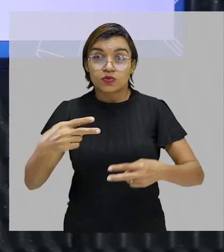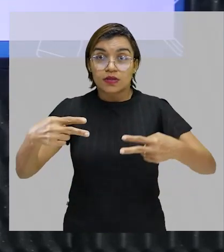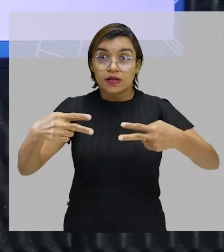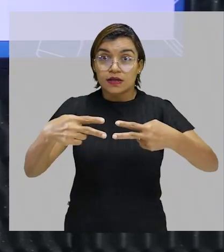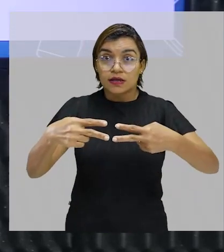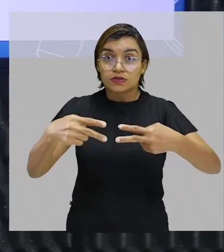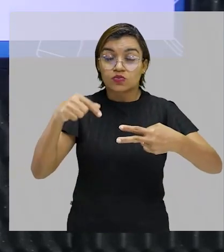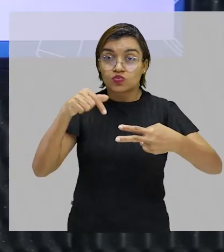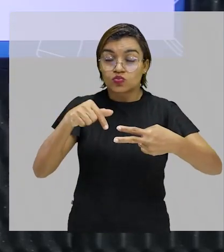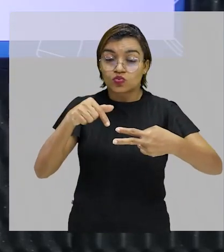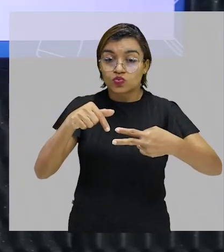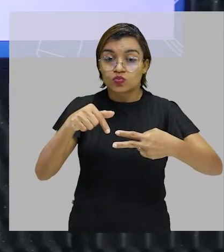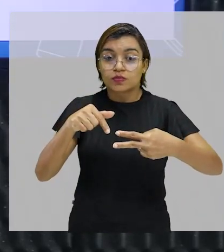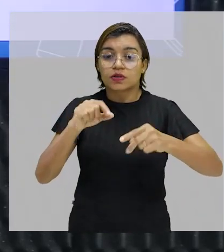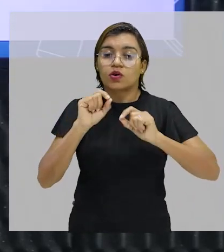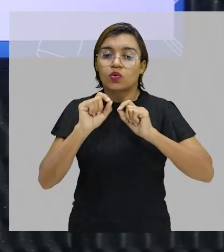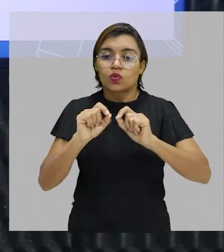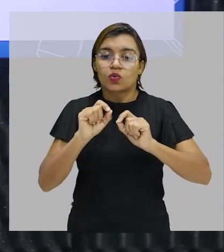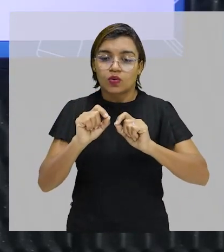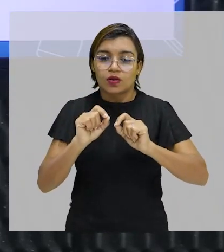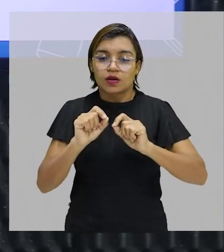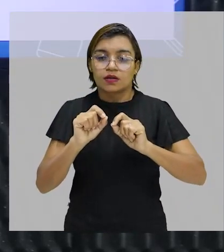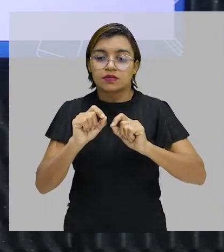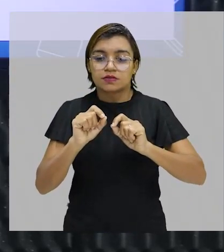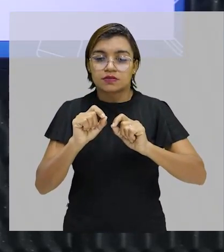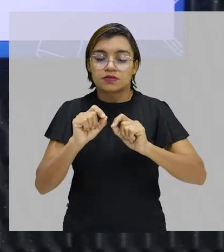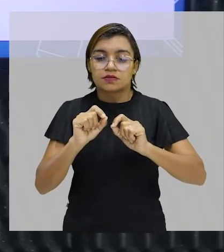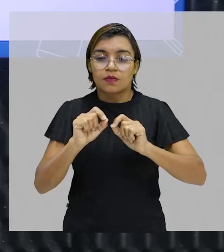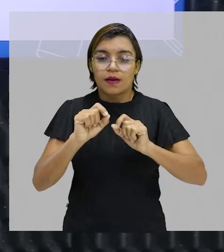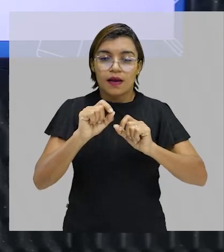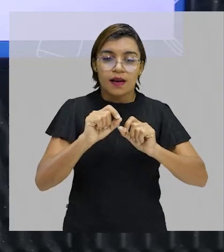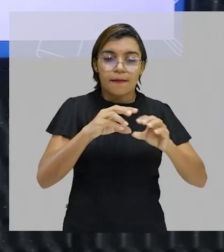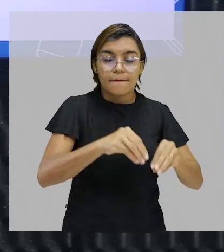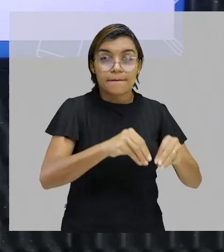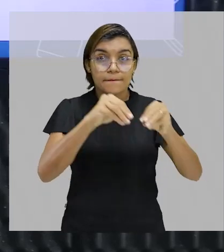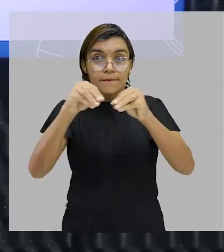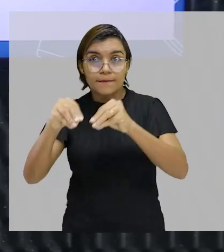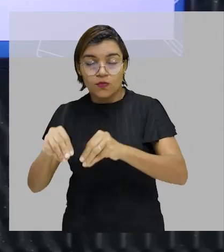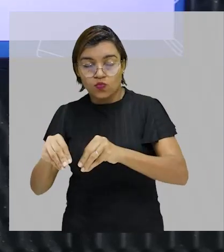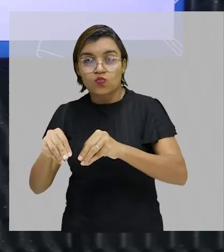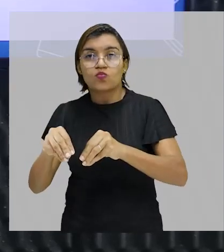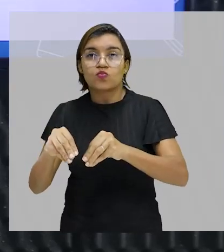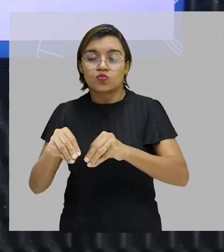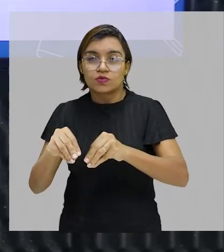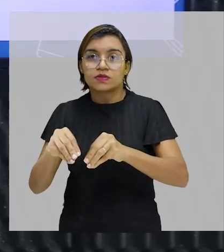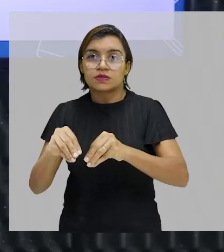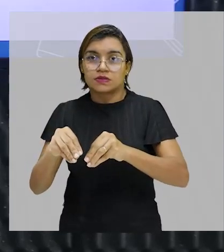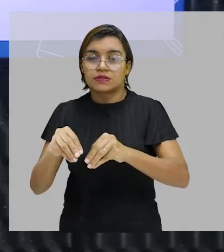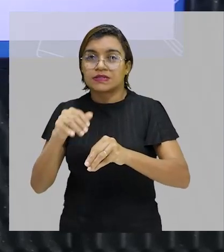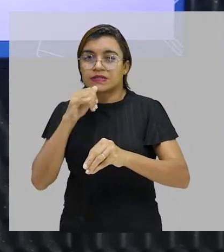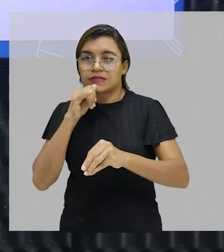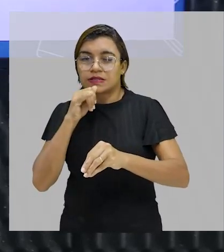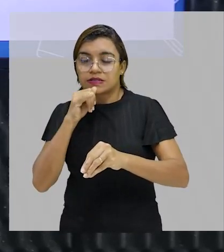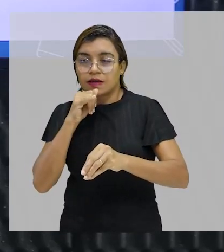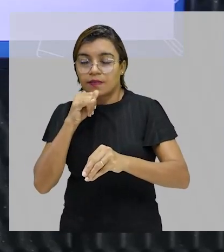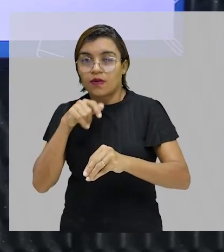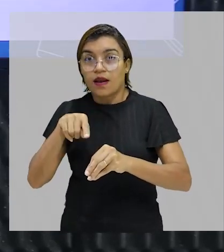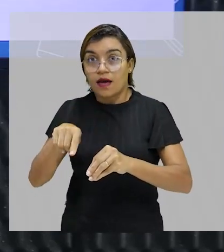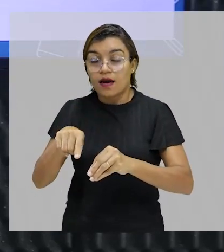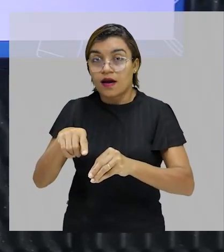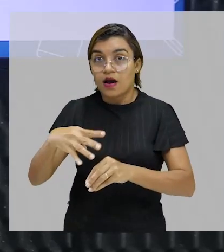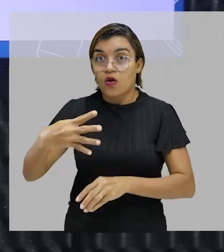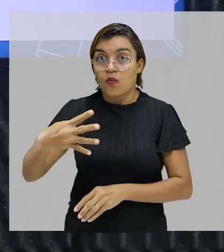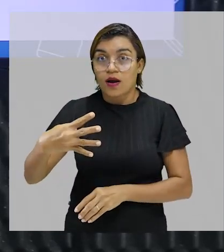sofrer uma ressonância, uma deslocalização, abrindo vaga na posição 4, sempre